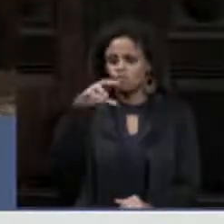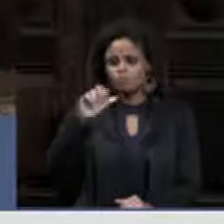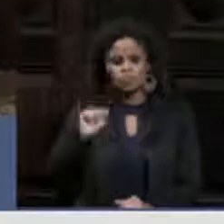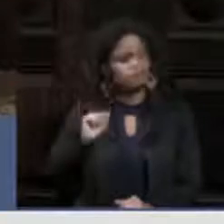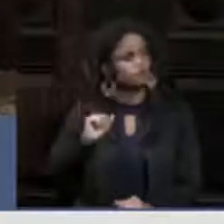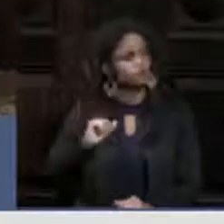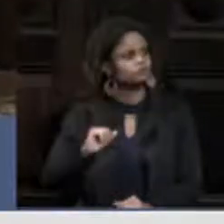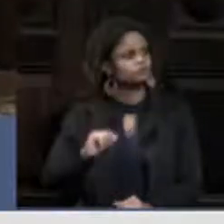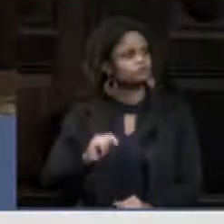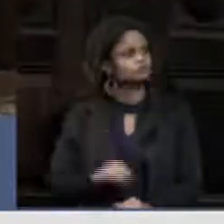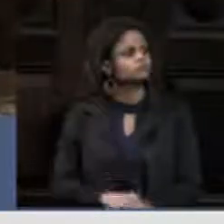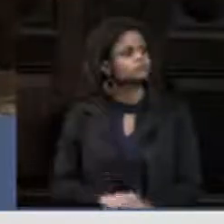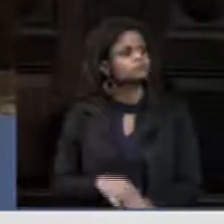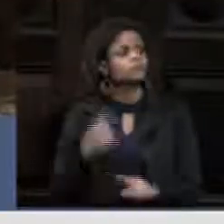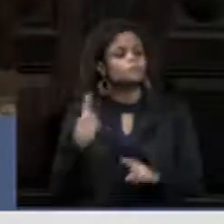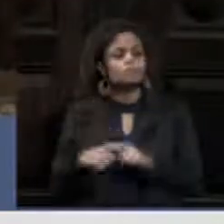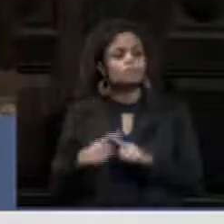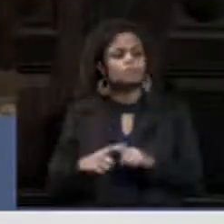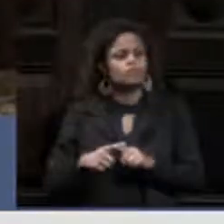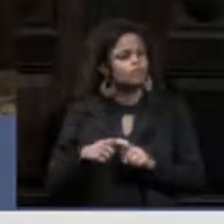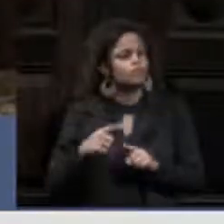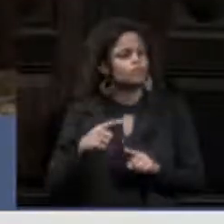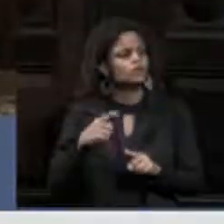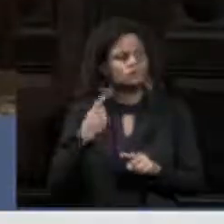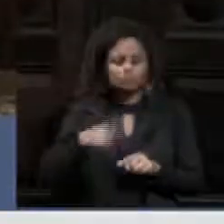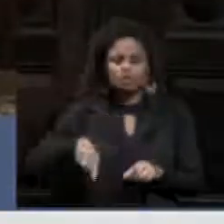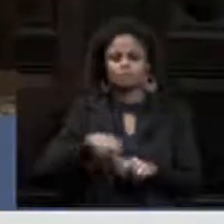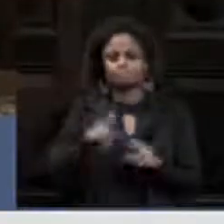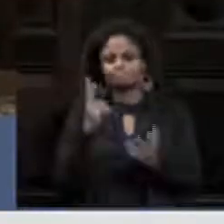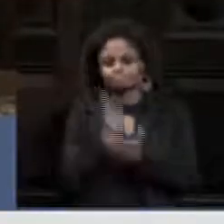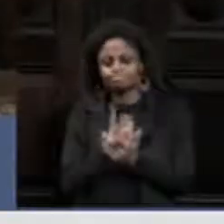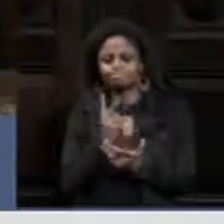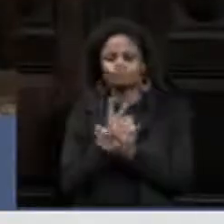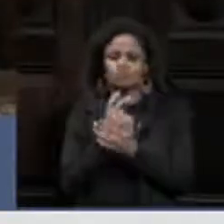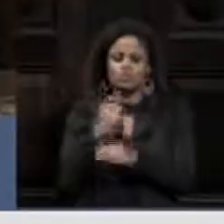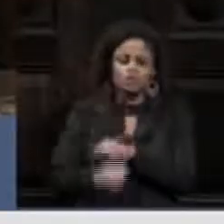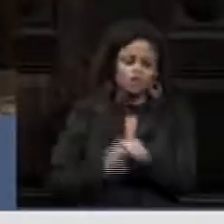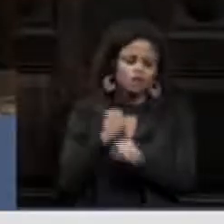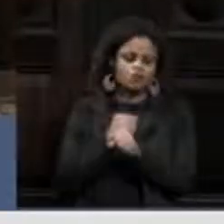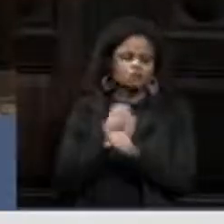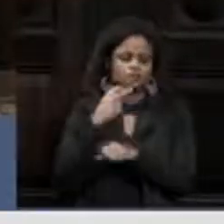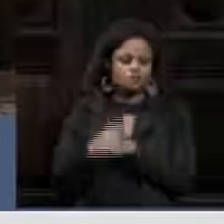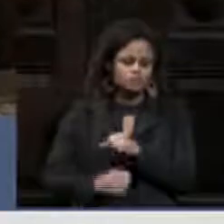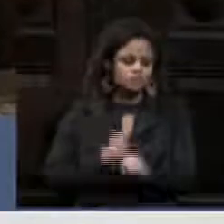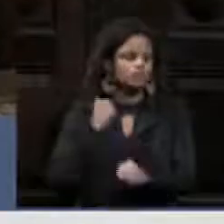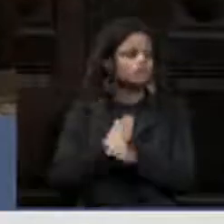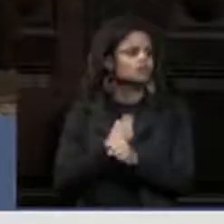porque senão a gente continua, entra ano, sai ano,